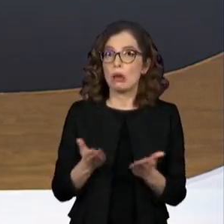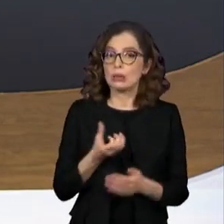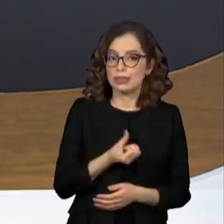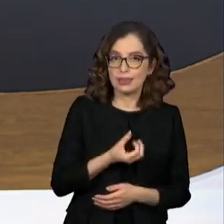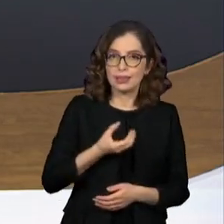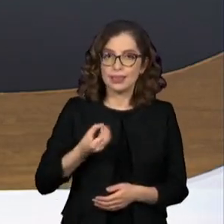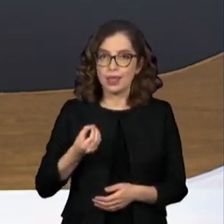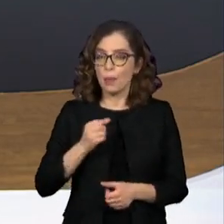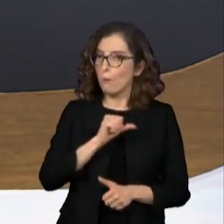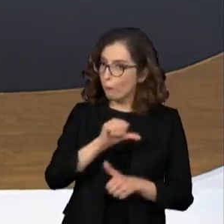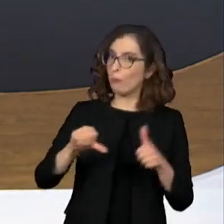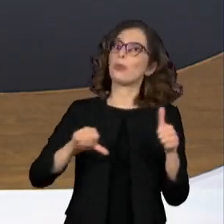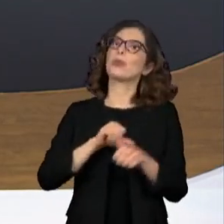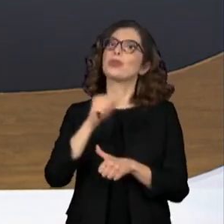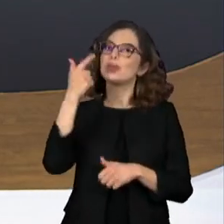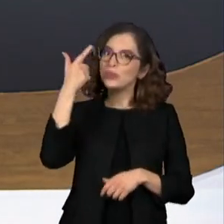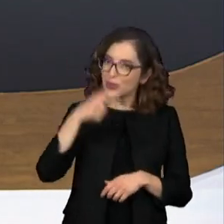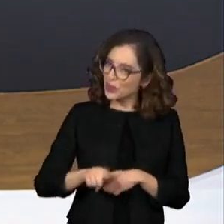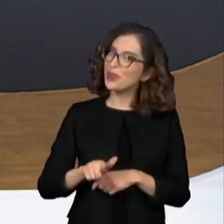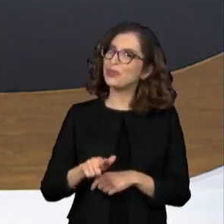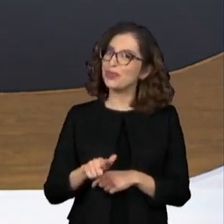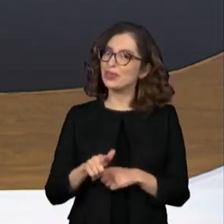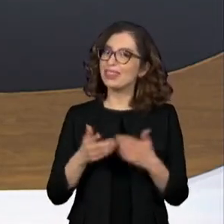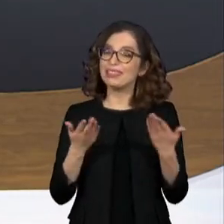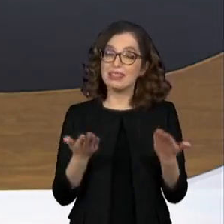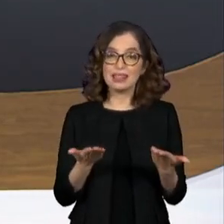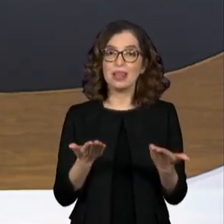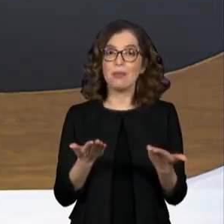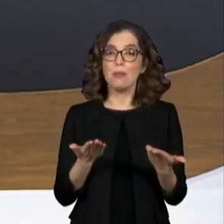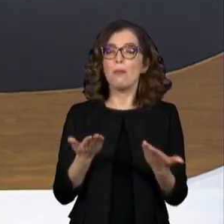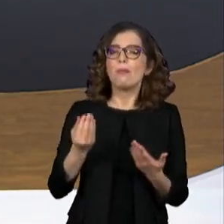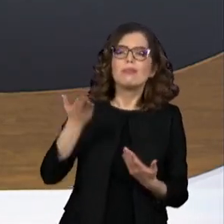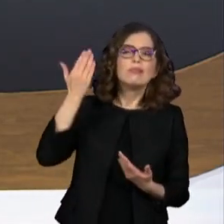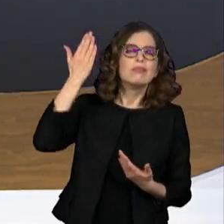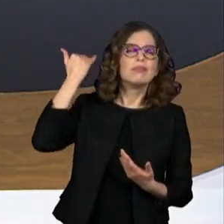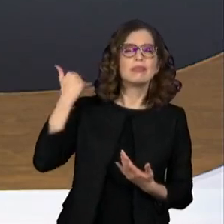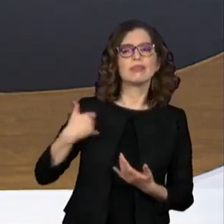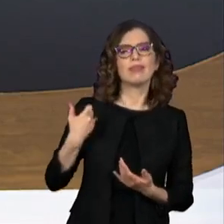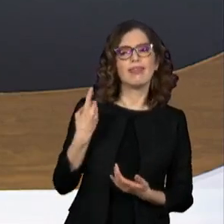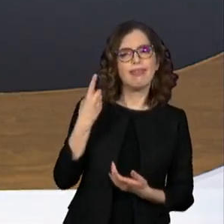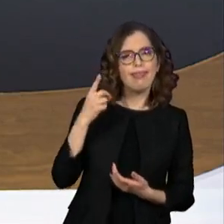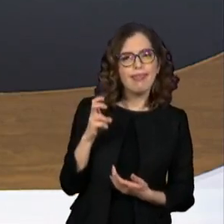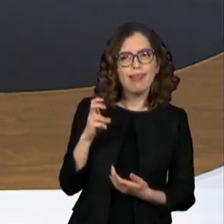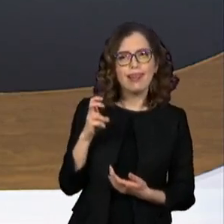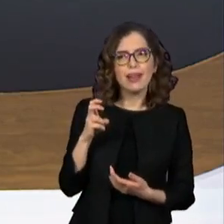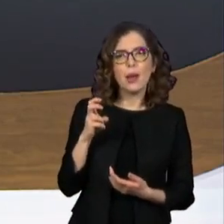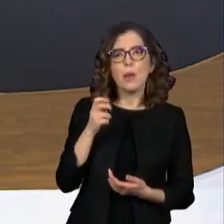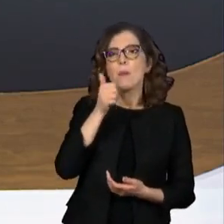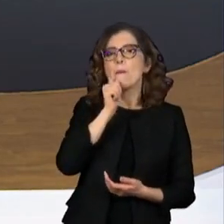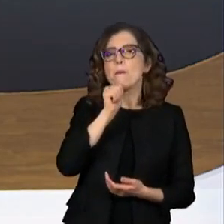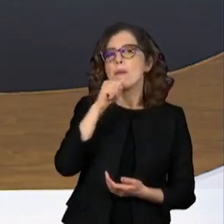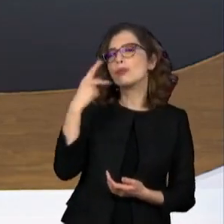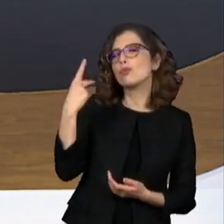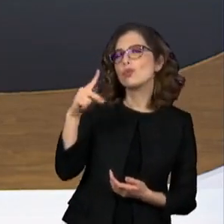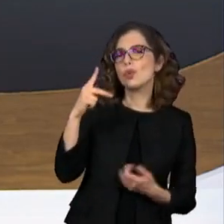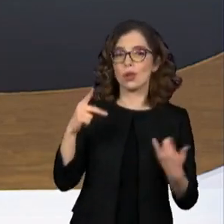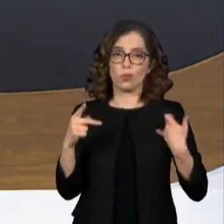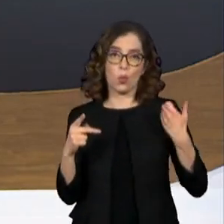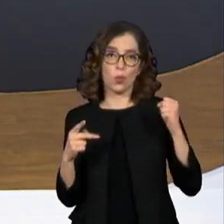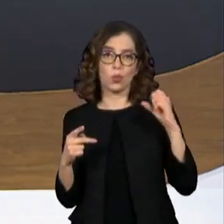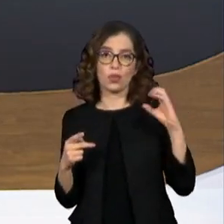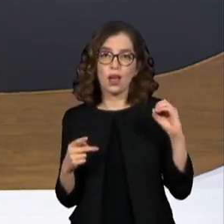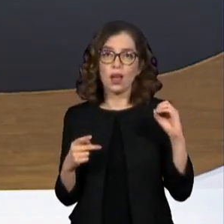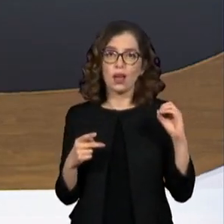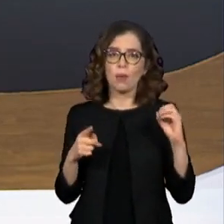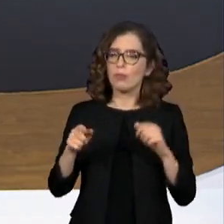do encontro, a sua mãe tem 80. Essas datas redondas parecem te mover no sentido da mudança. E, ao mesmo tempo, você